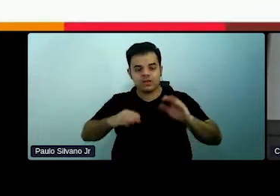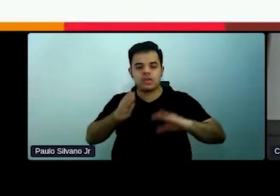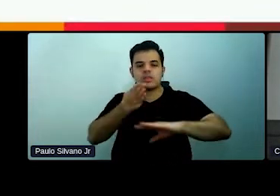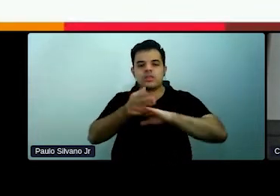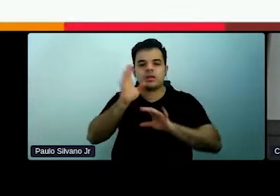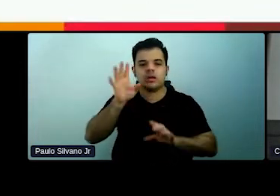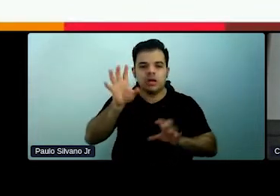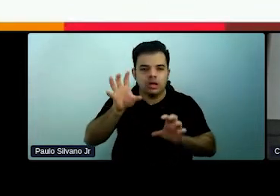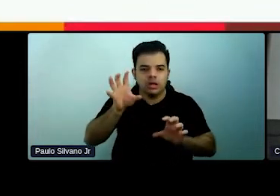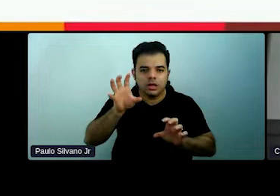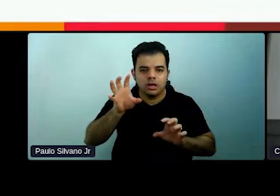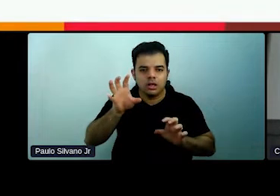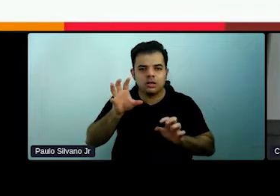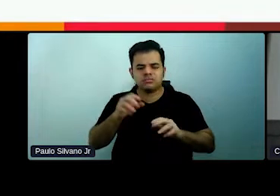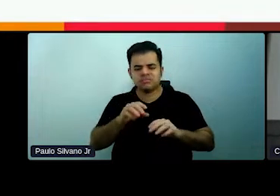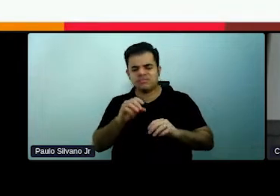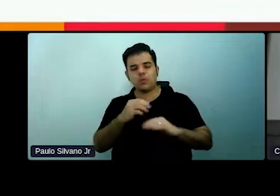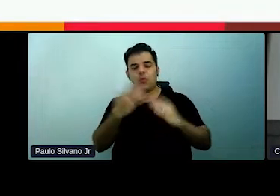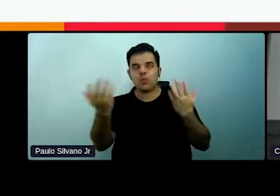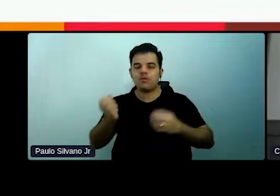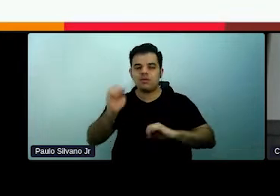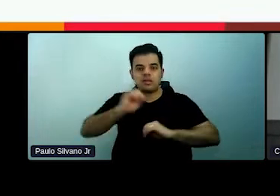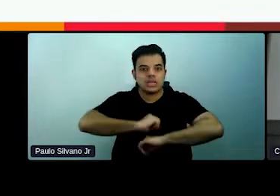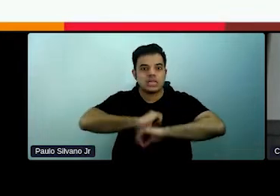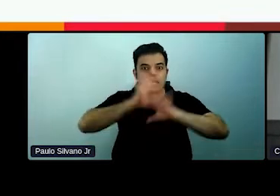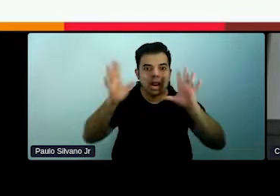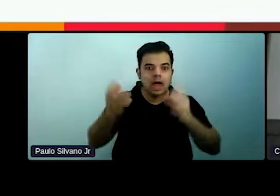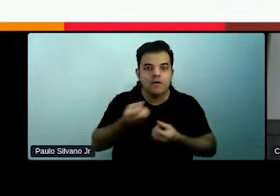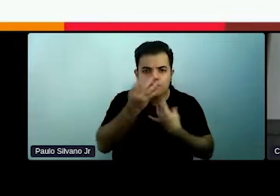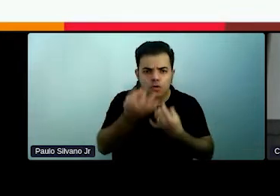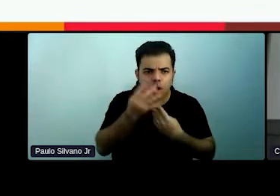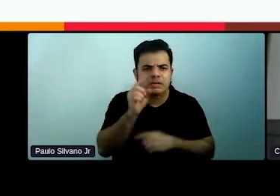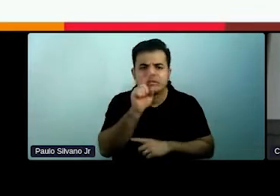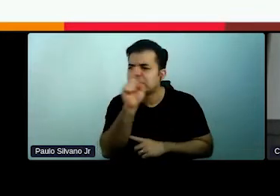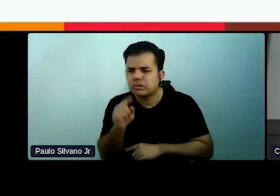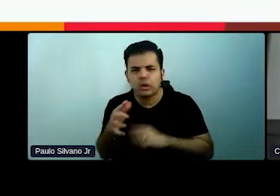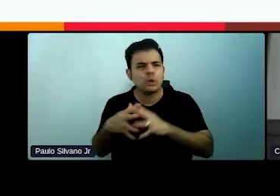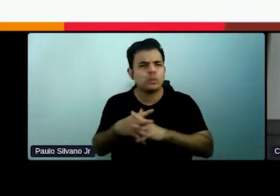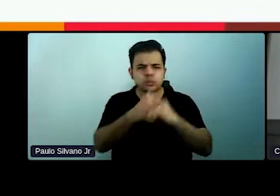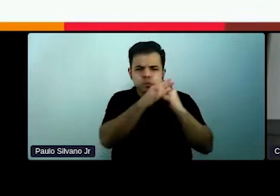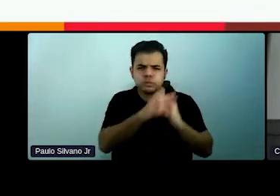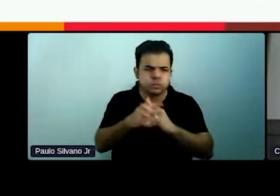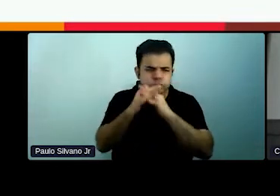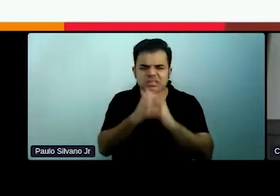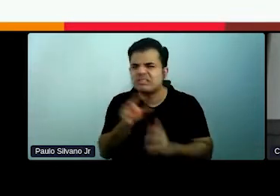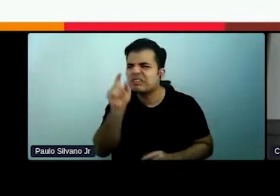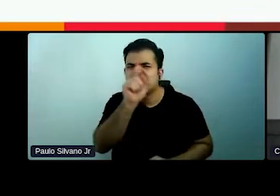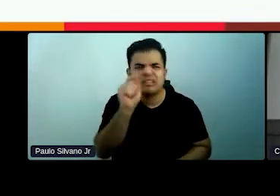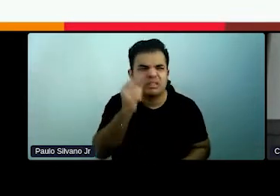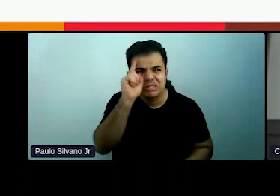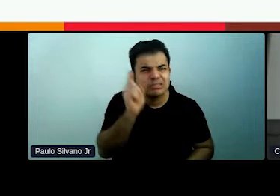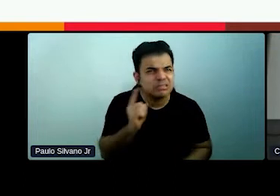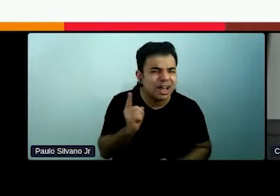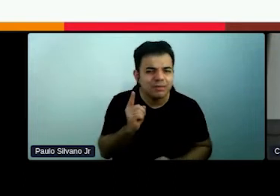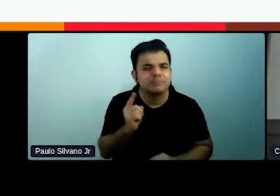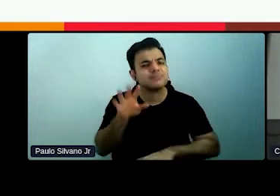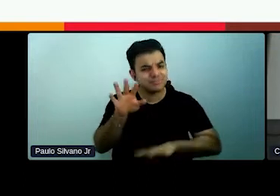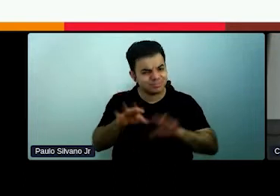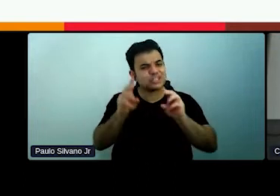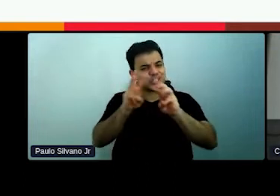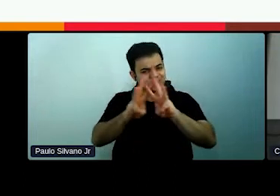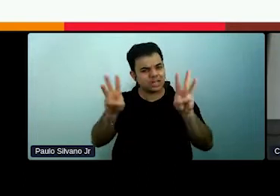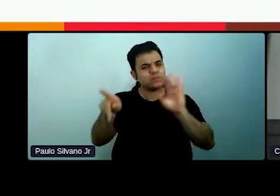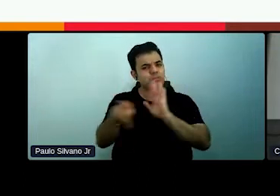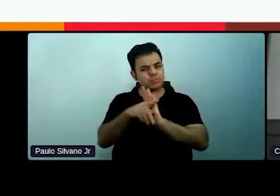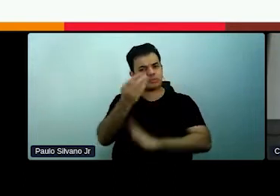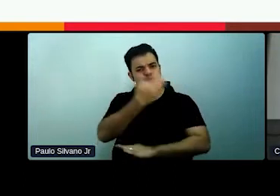estava muito bem claro onde estavam as informações? Acho que todos nós, né? E não precisa ser necessariamente um site público,